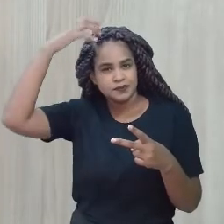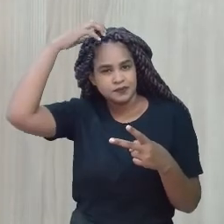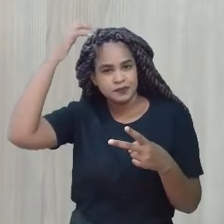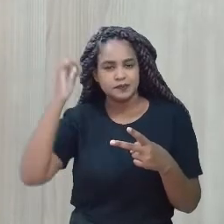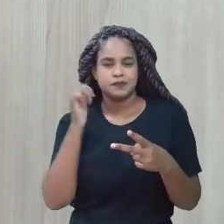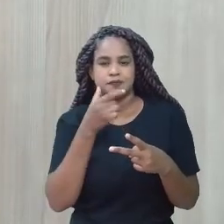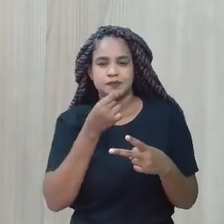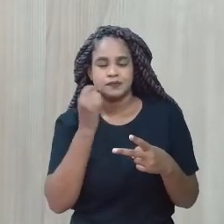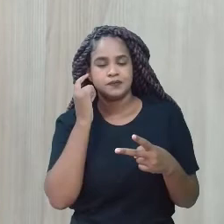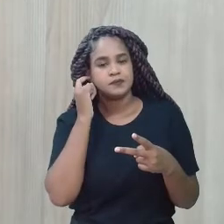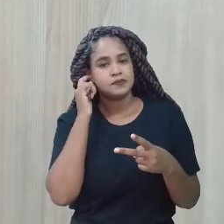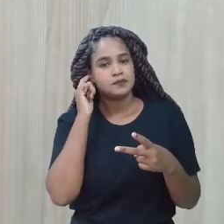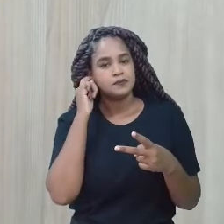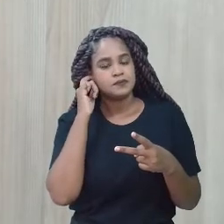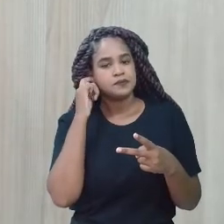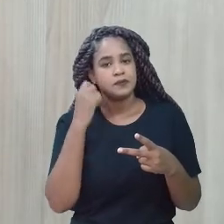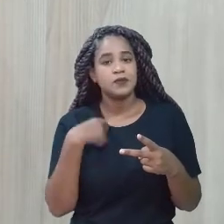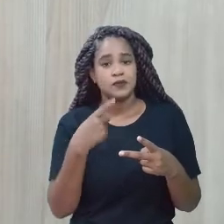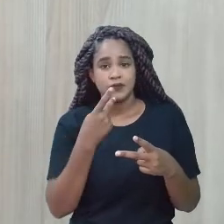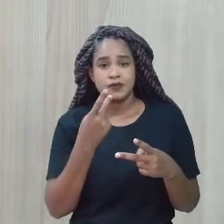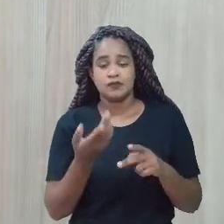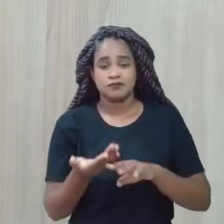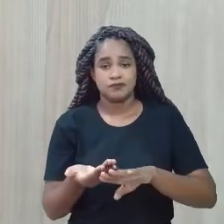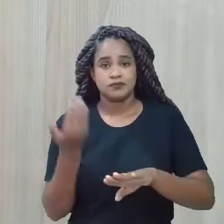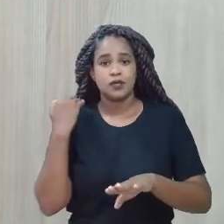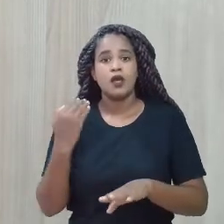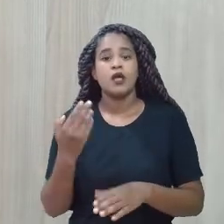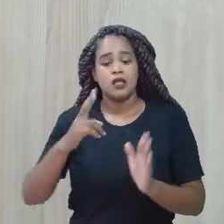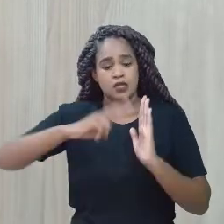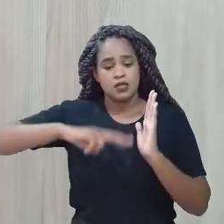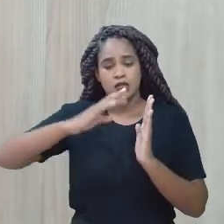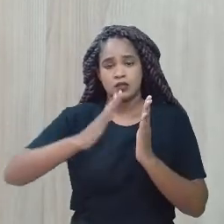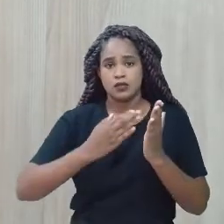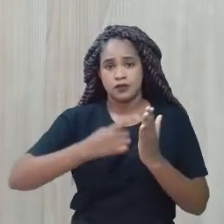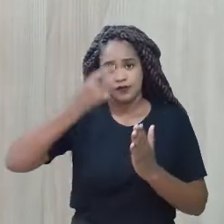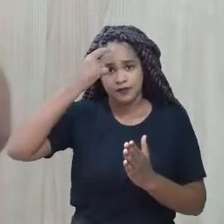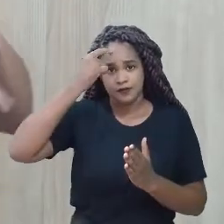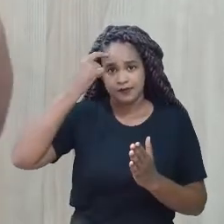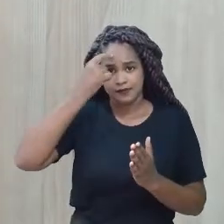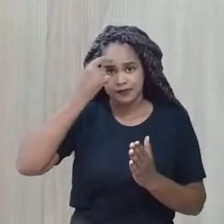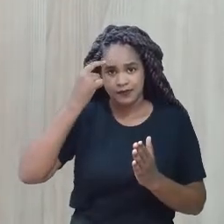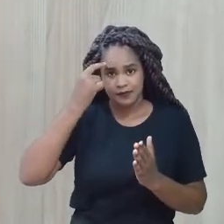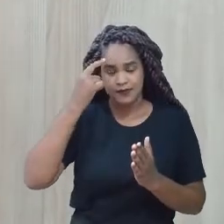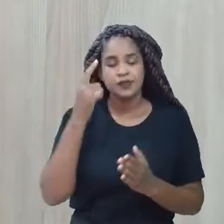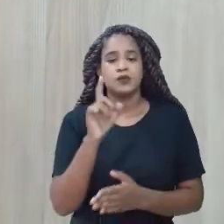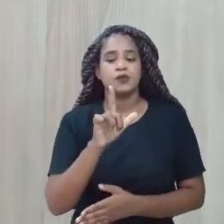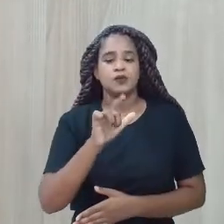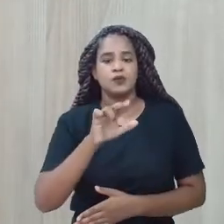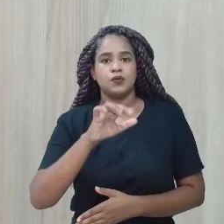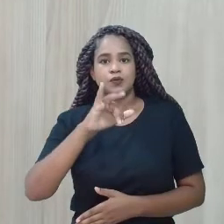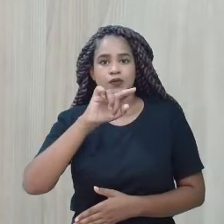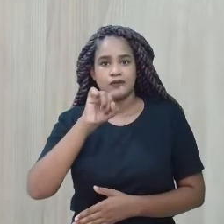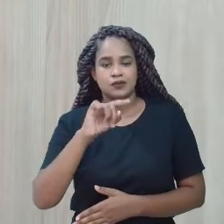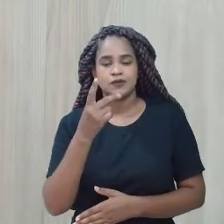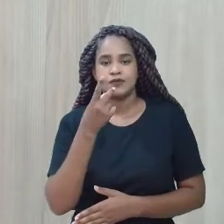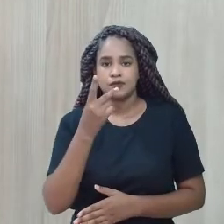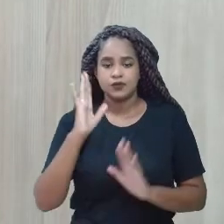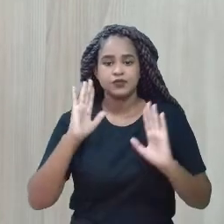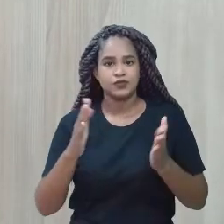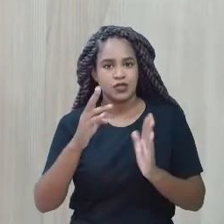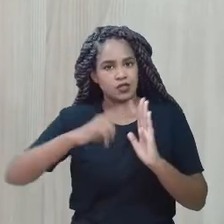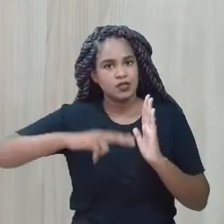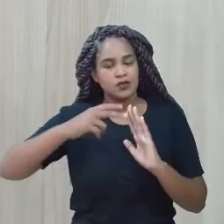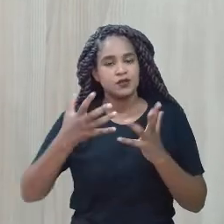eu falei, né, que eu lia muito Harry Potter quando tinha a idade deles, e aí Luísa disse que também já leu, já quer ler de novo. Então, assim, eu